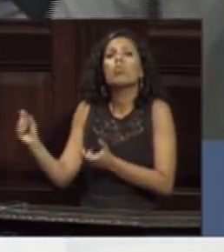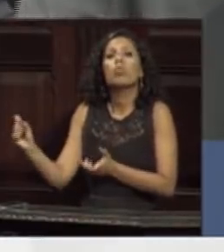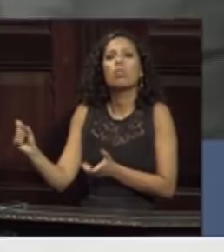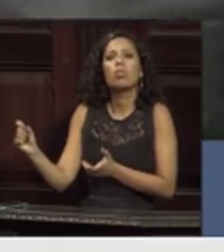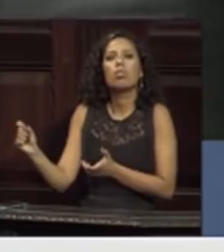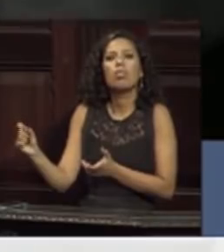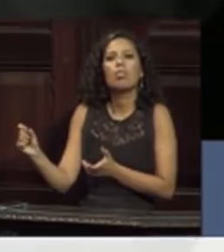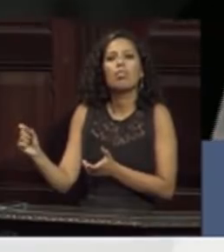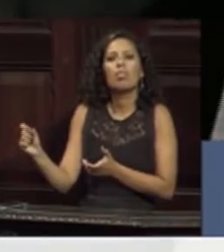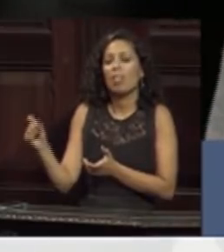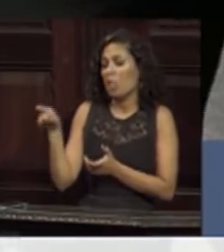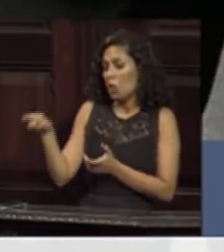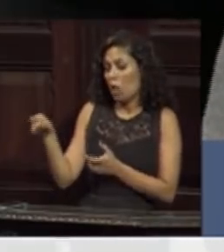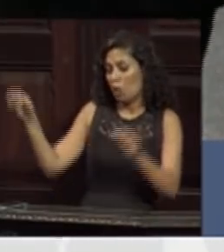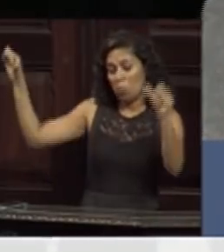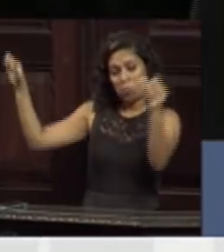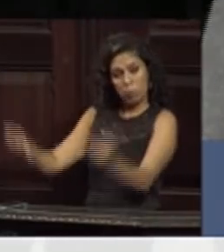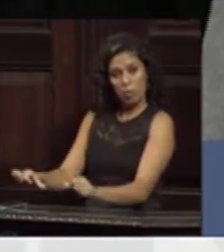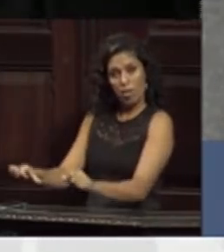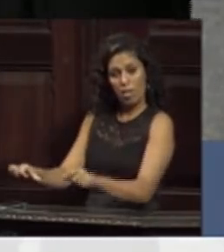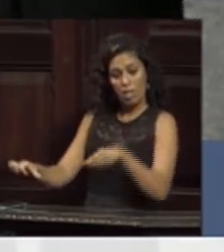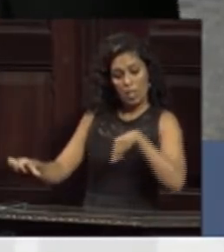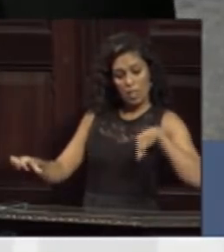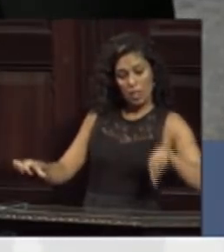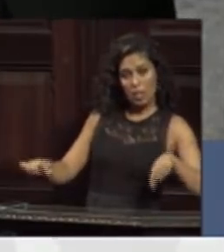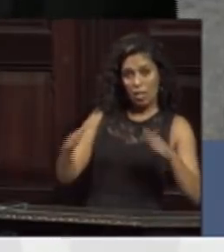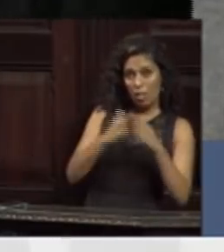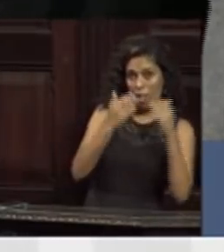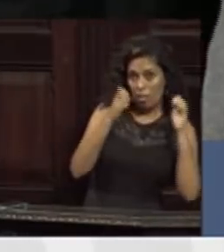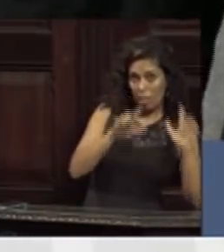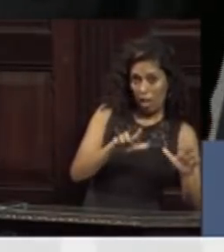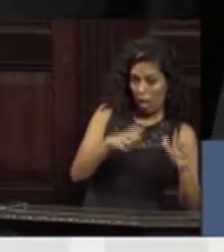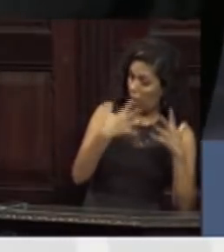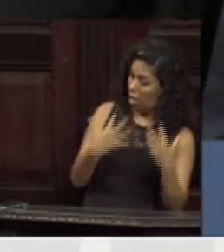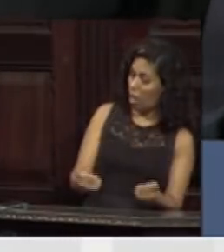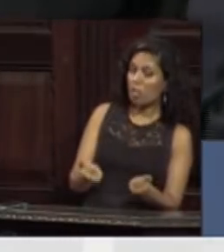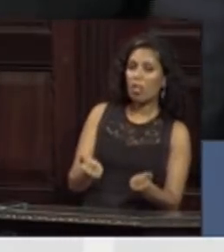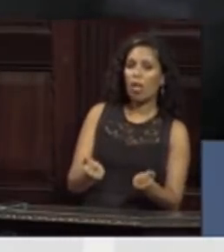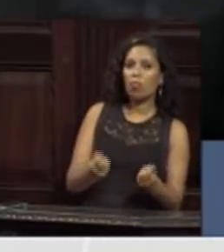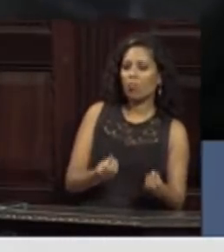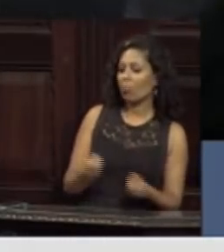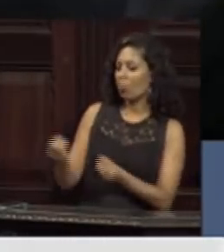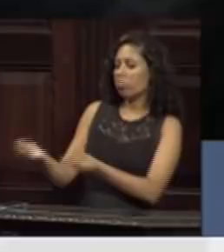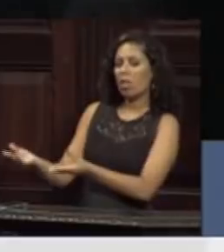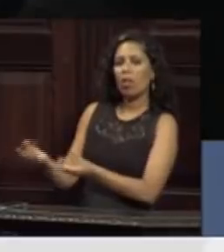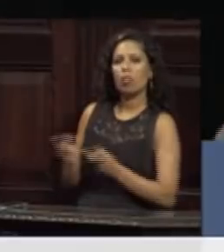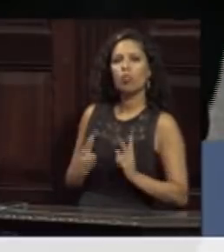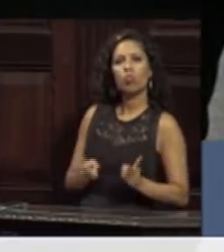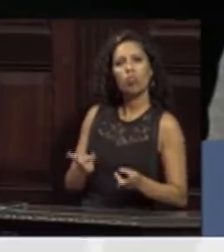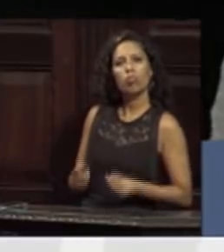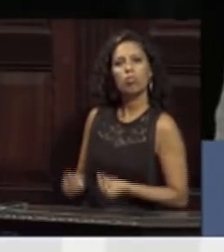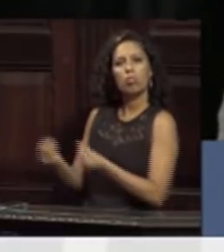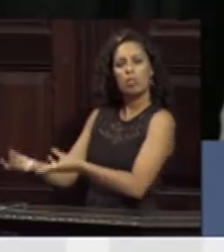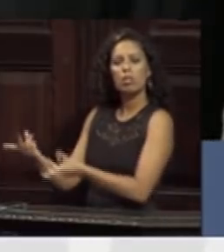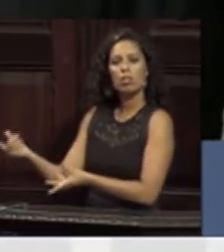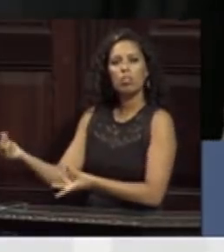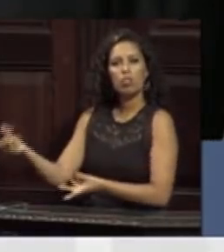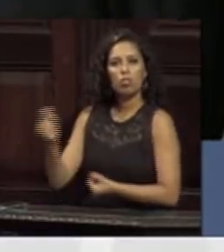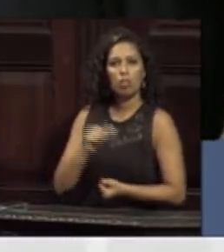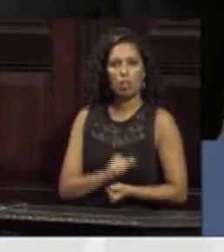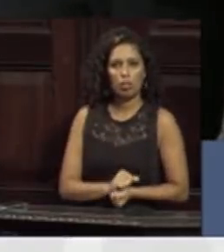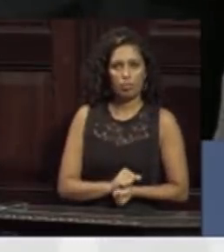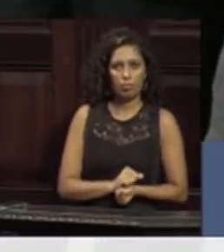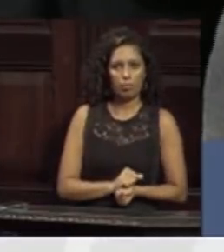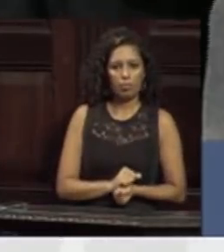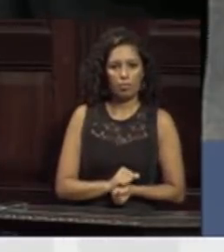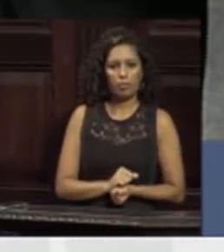ele quer a carta branca desse parlamento. Aí não é questão de ser avalista, não é questão nem sequer de ser base ou ser oposição, não. A questão